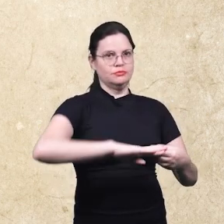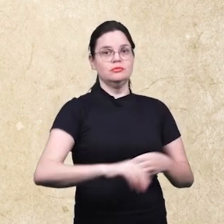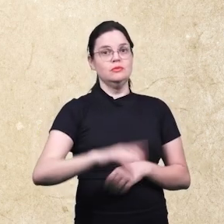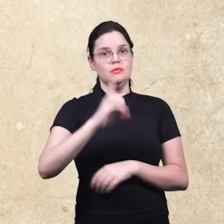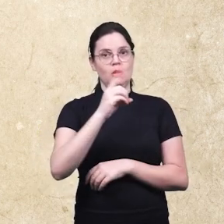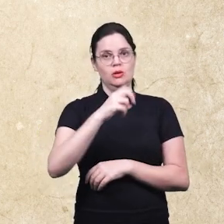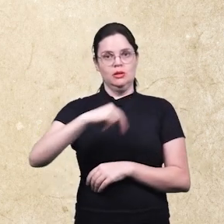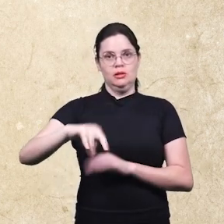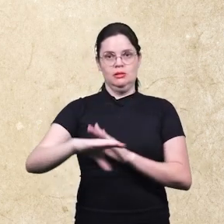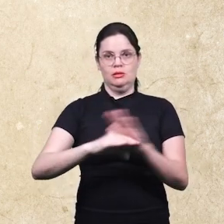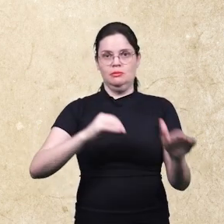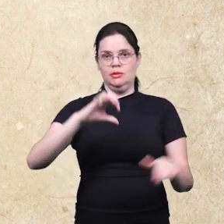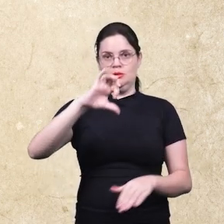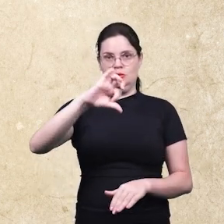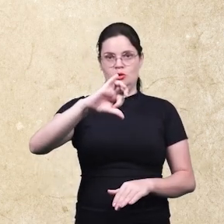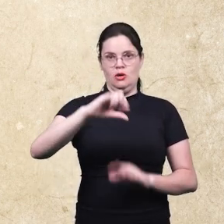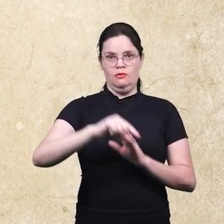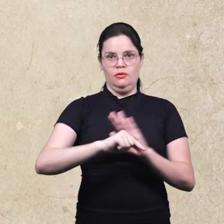verso 24.